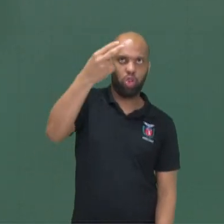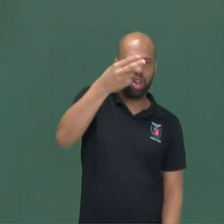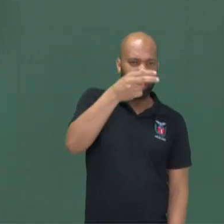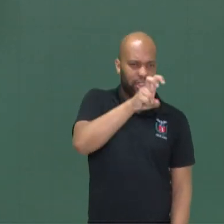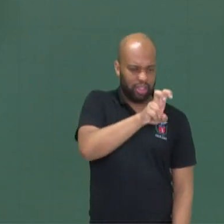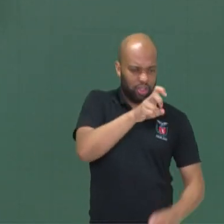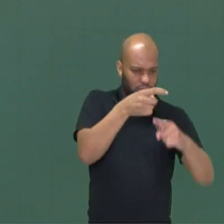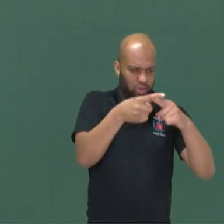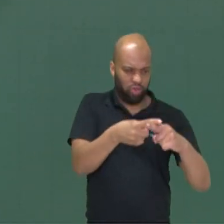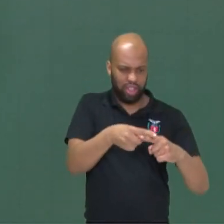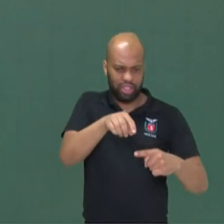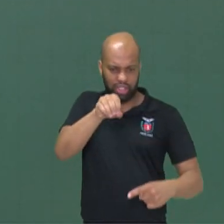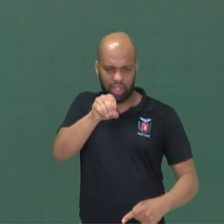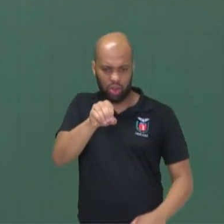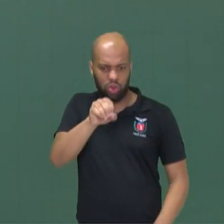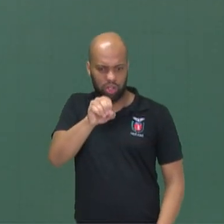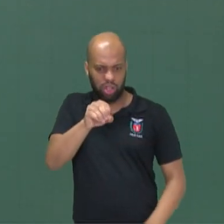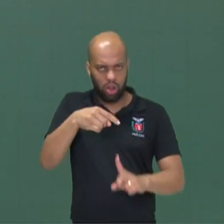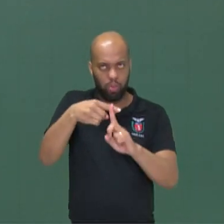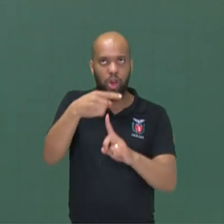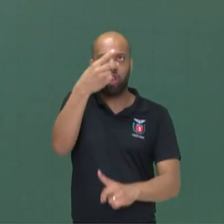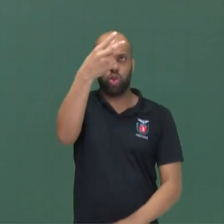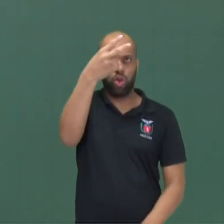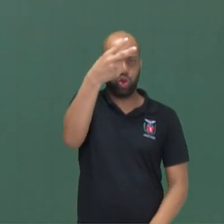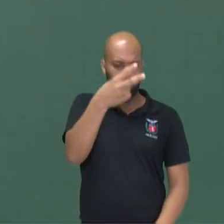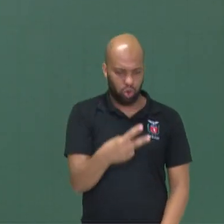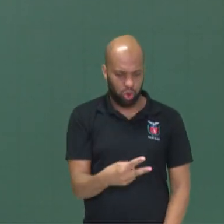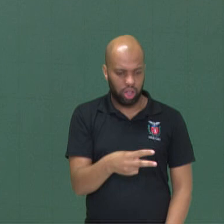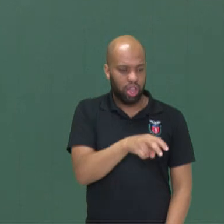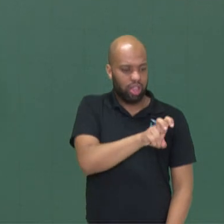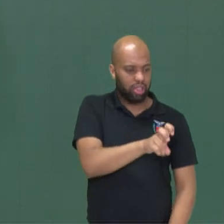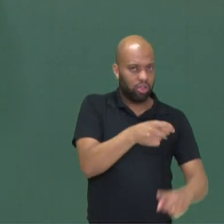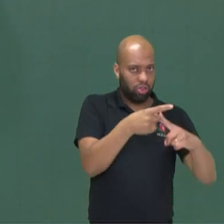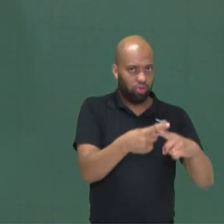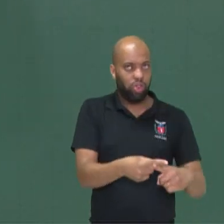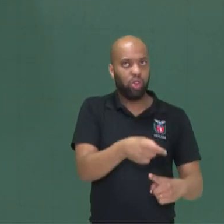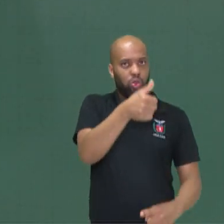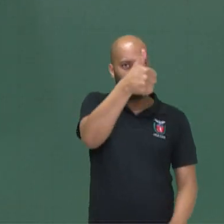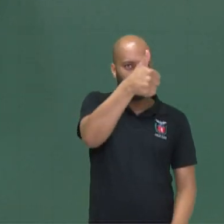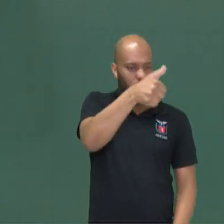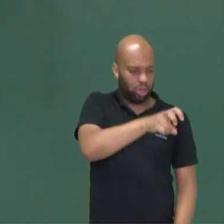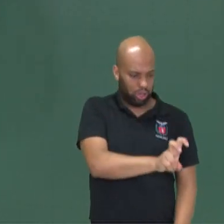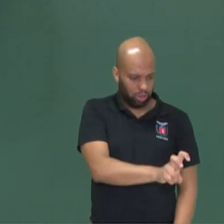0 é 0, mais 2, 2. E 5 vezes 1, 5.